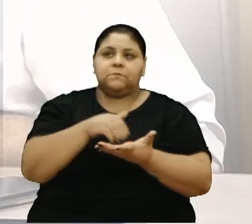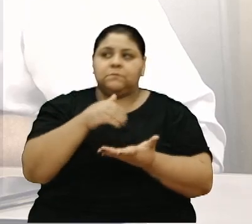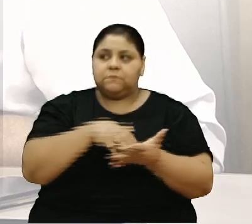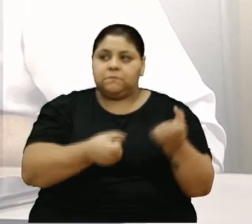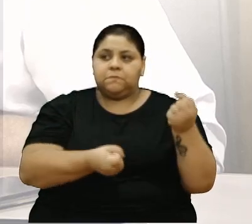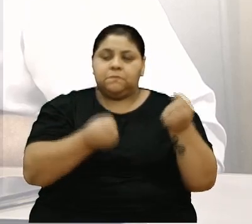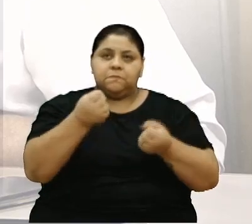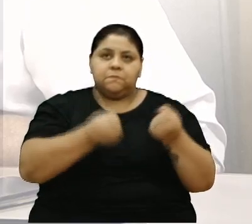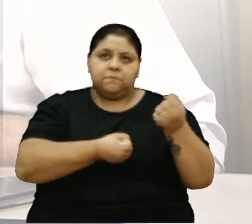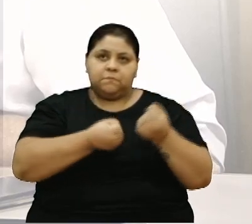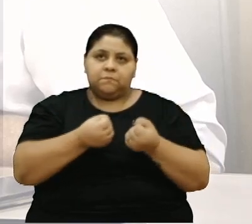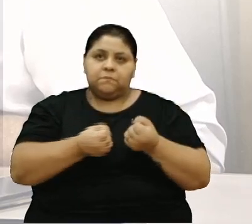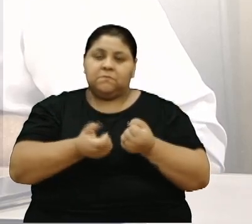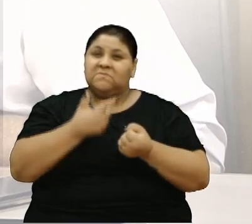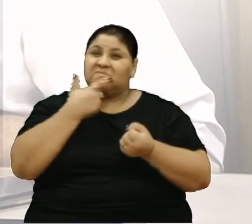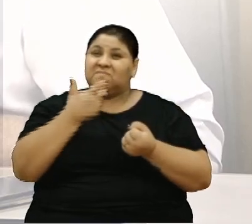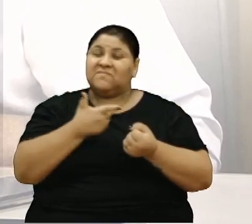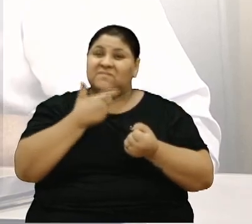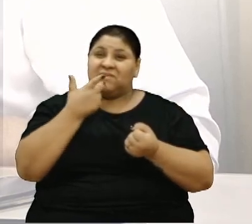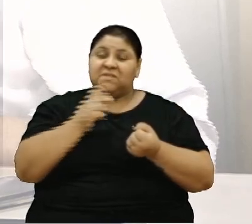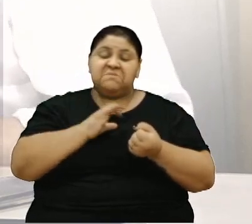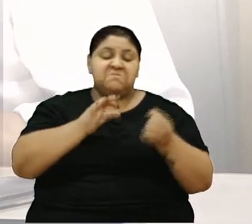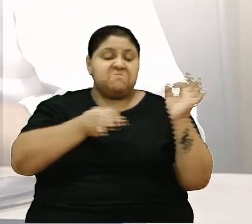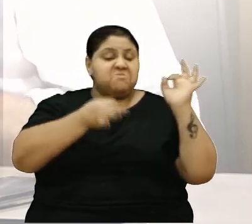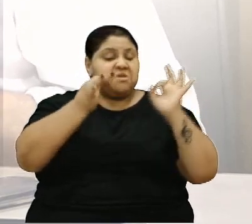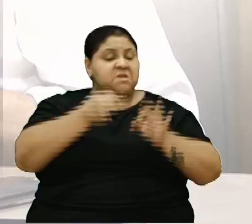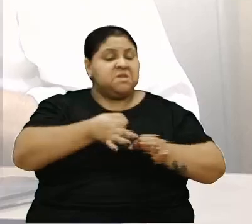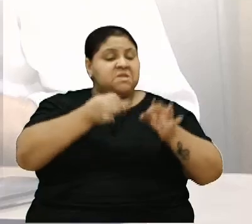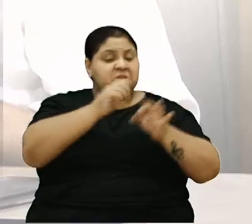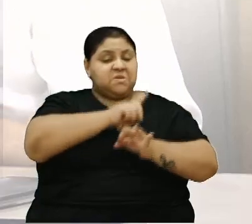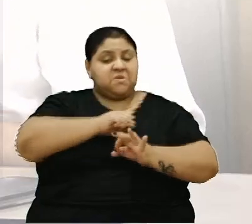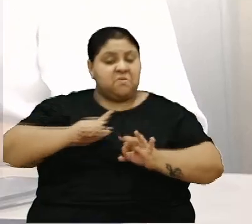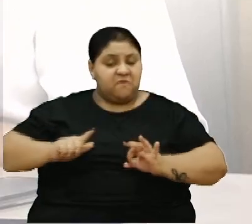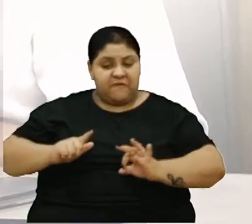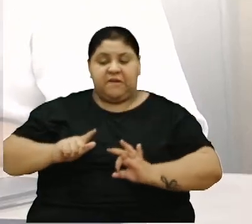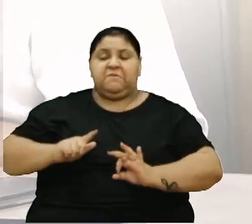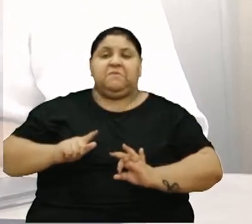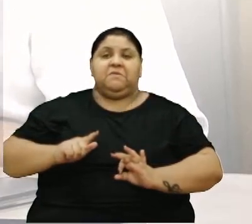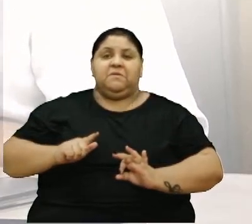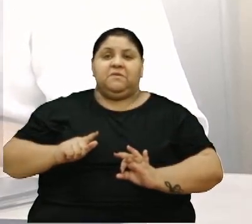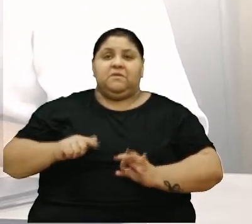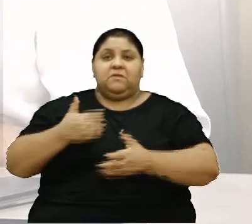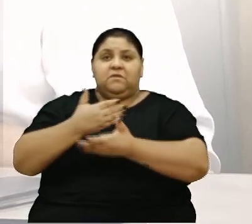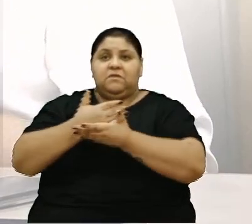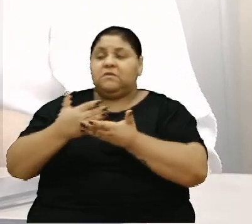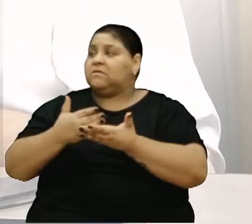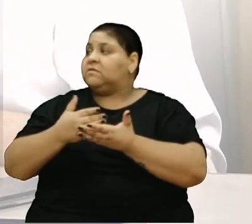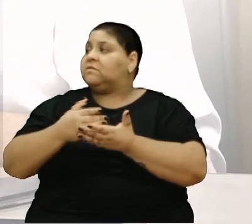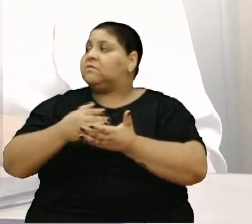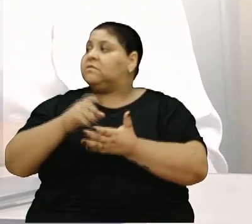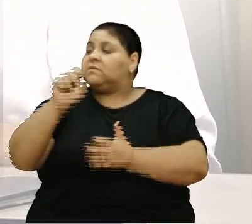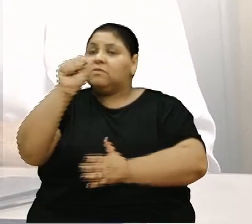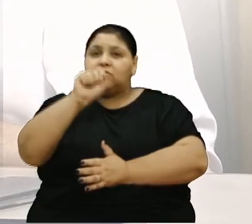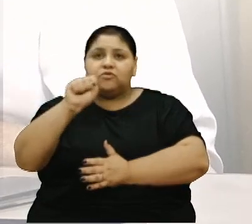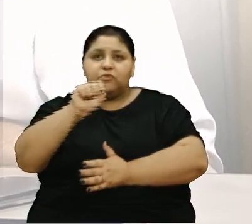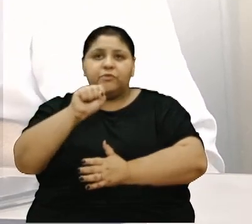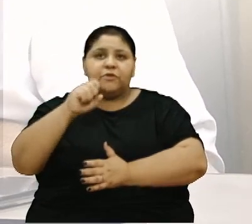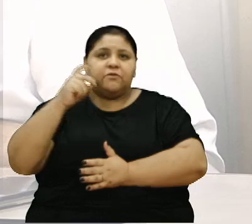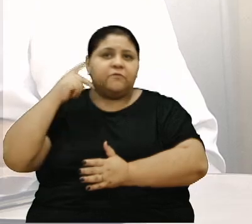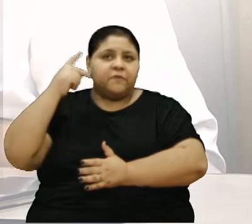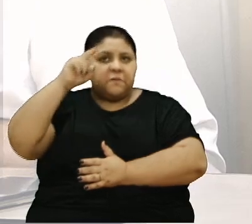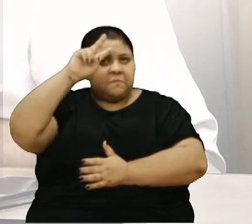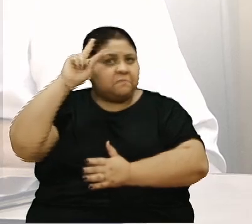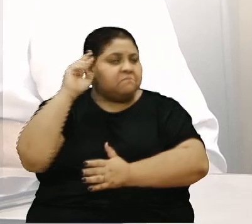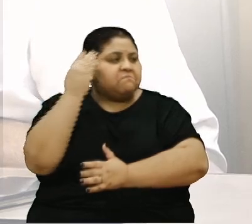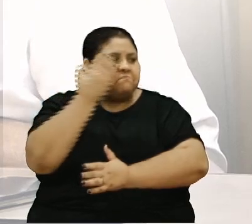Transportes, eu vou lhe dizer assim, nós temos excelentes secretários no governo de Ló, mas excelentes mesmo. E começando pelo teu sobrinho, Veloso Sinuês. Tá?